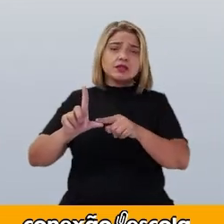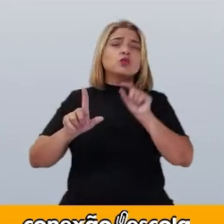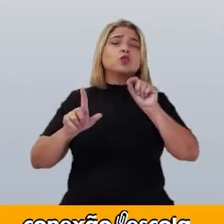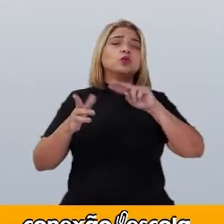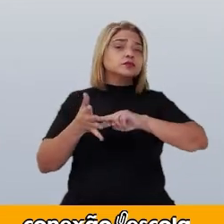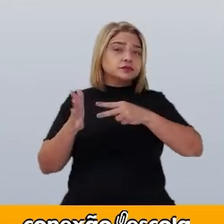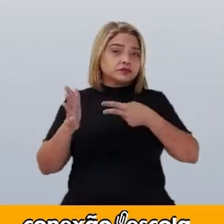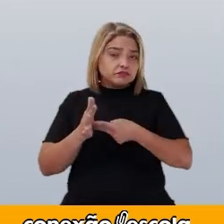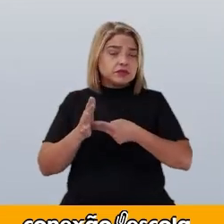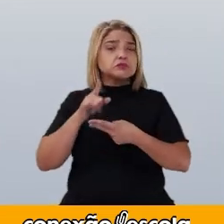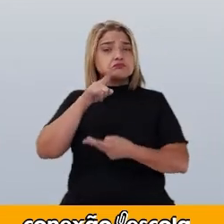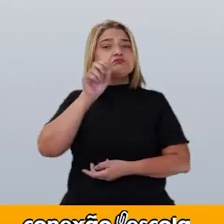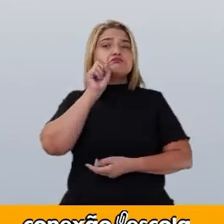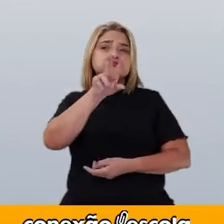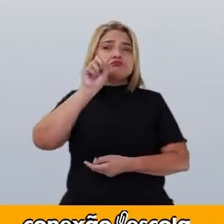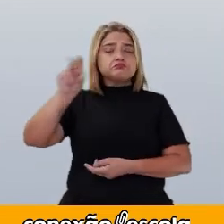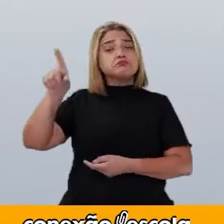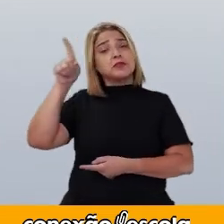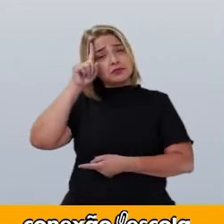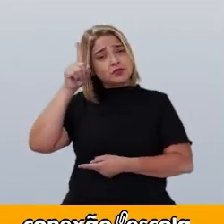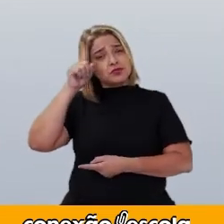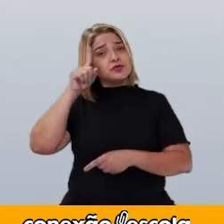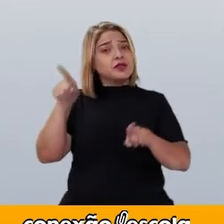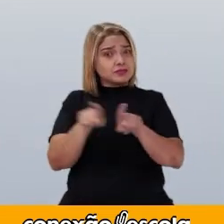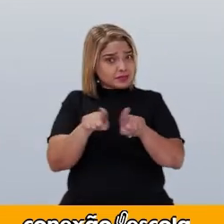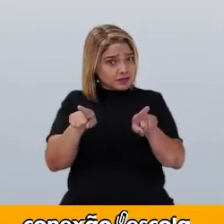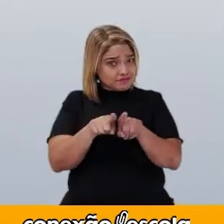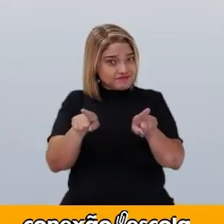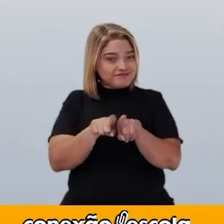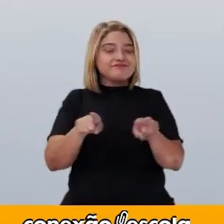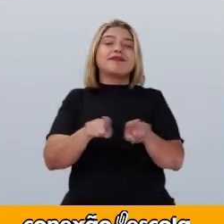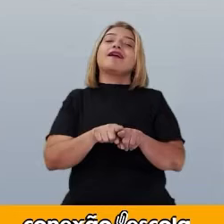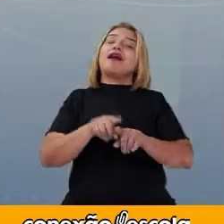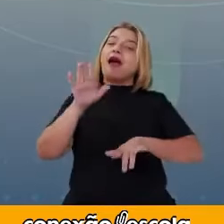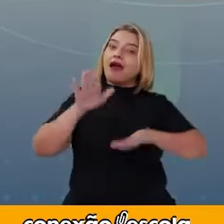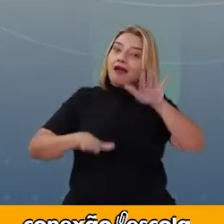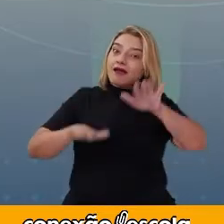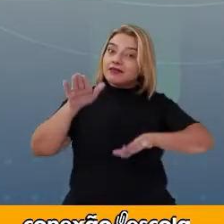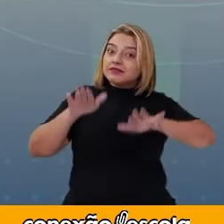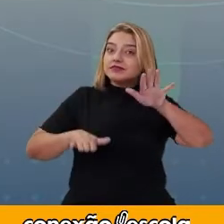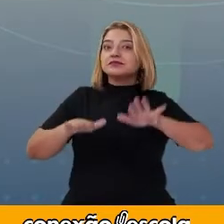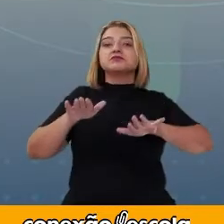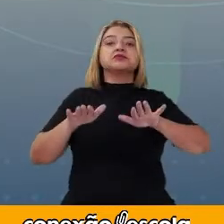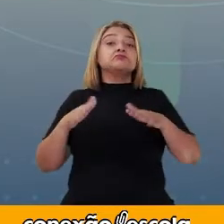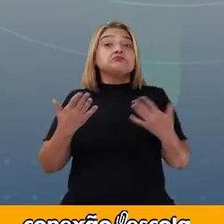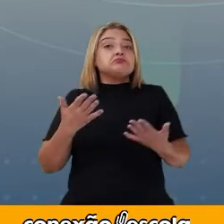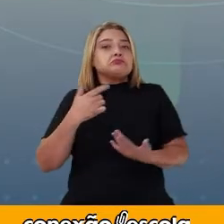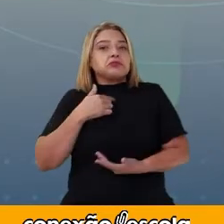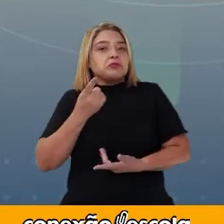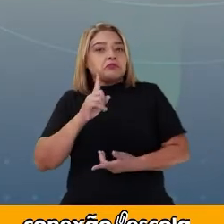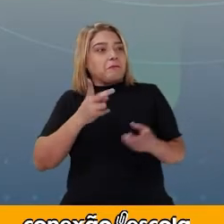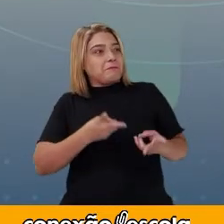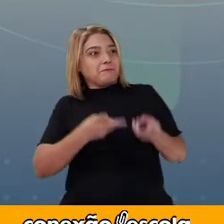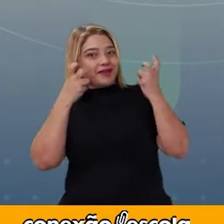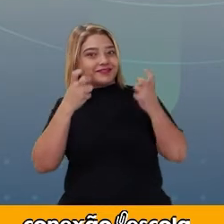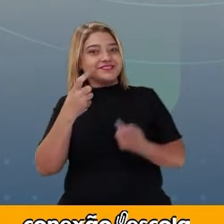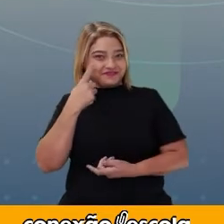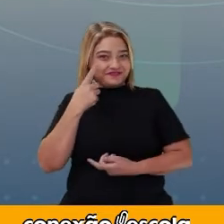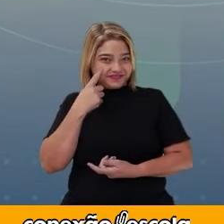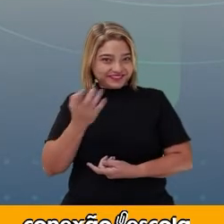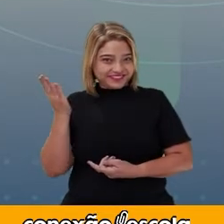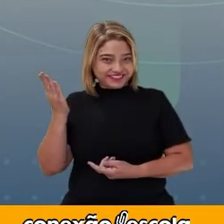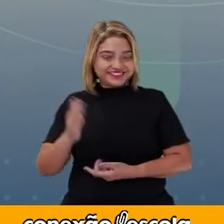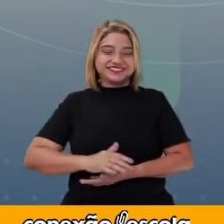podemos encontrar em nosso dia a dia e muitas das vezes nem nos demos conta. Quer ver